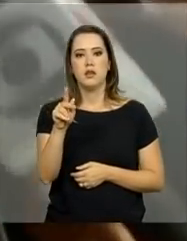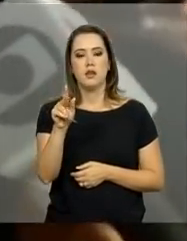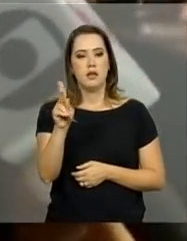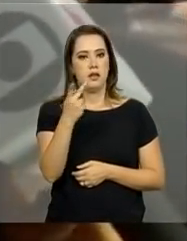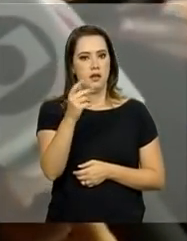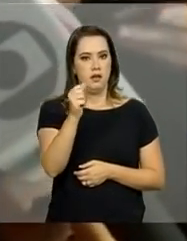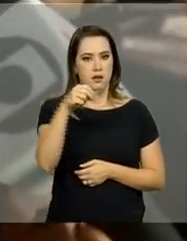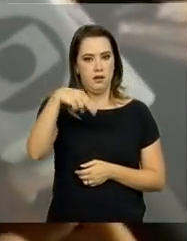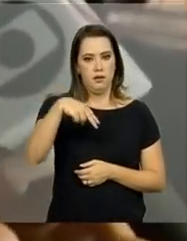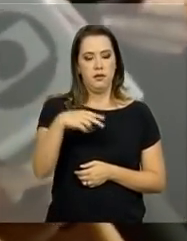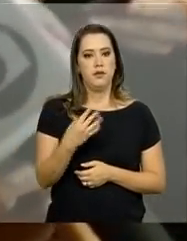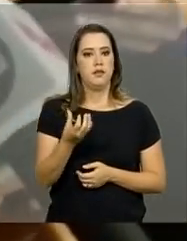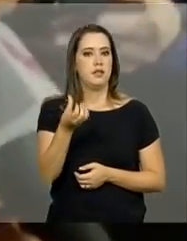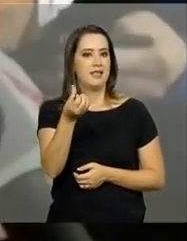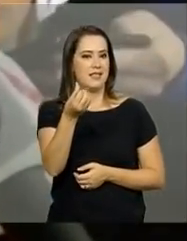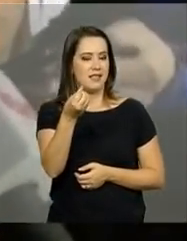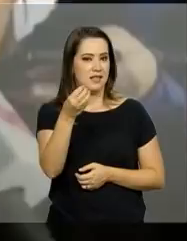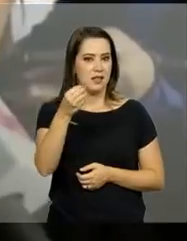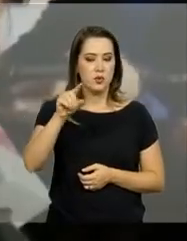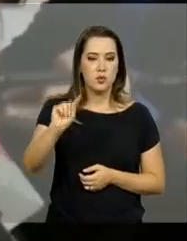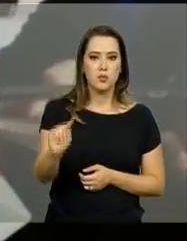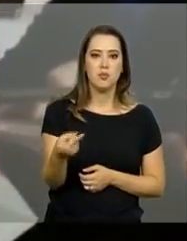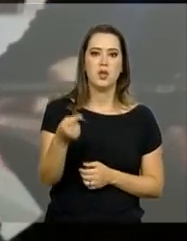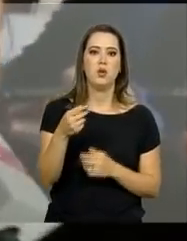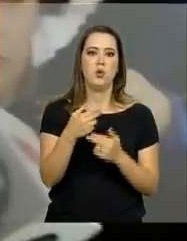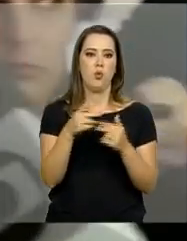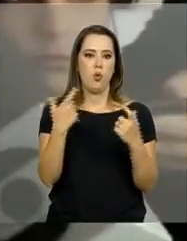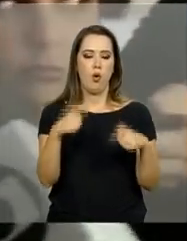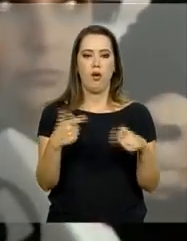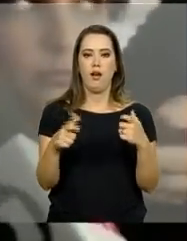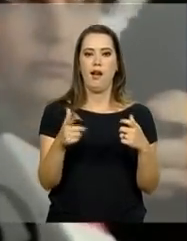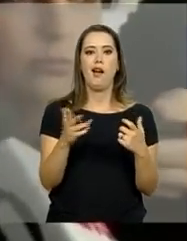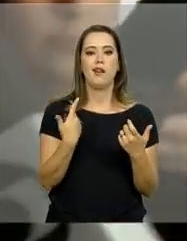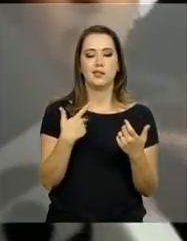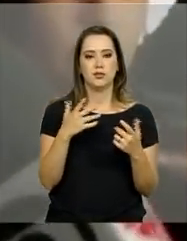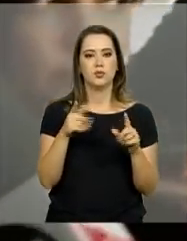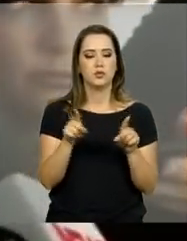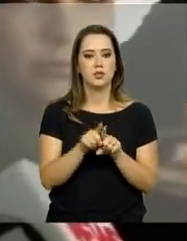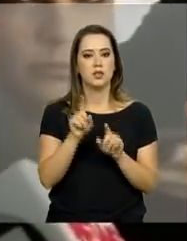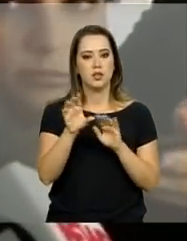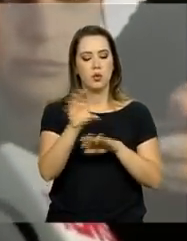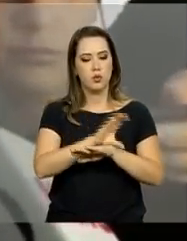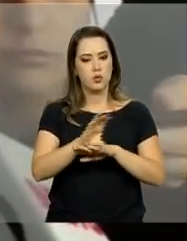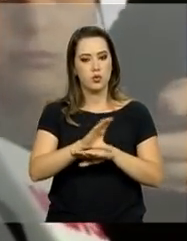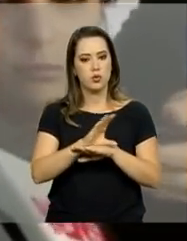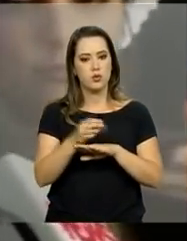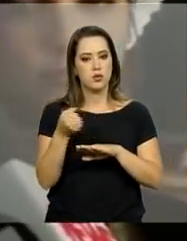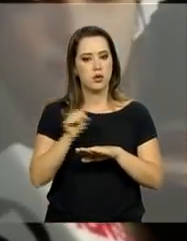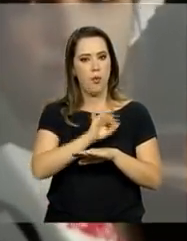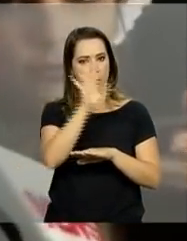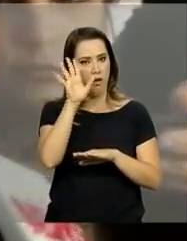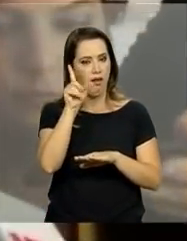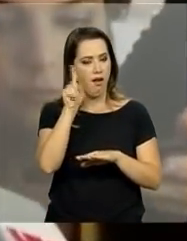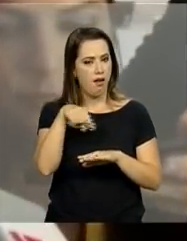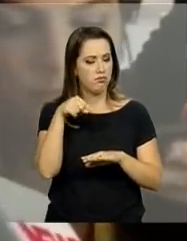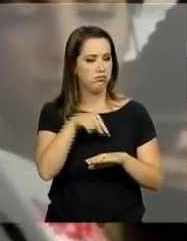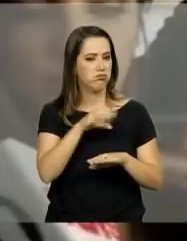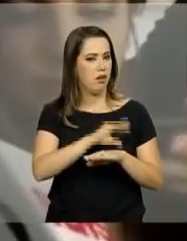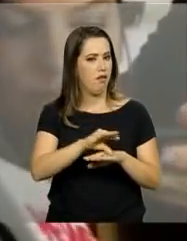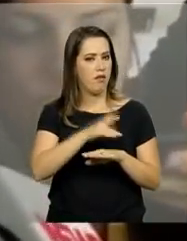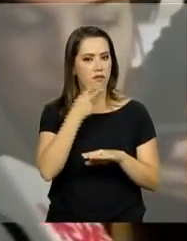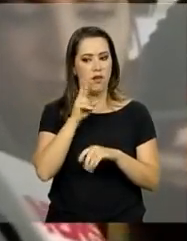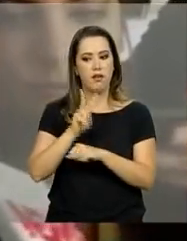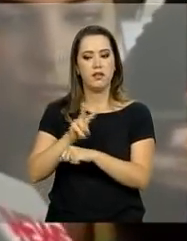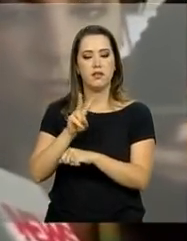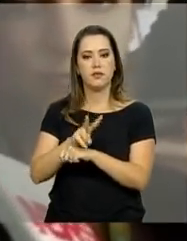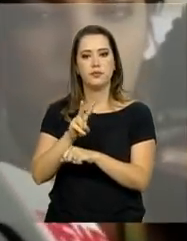imóveis tombados, né? Então, eu acho que a Constituição ela é muito clara quando ela diz que a defesa